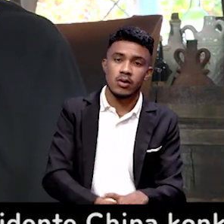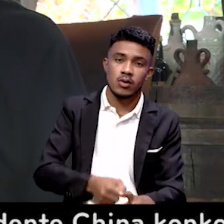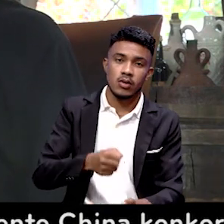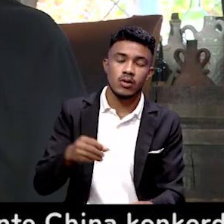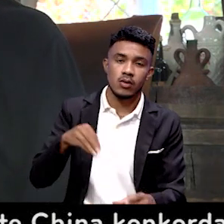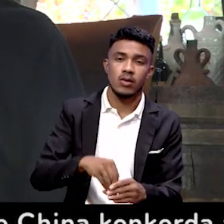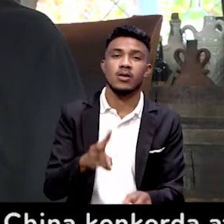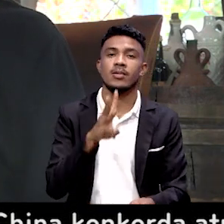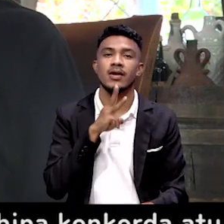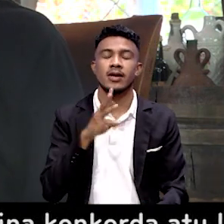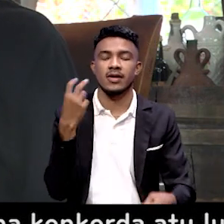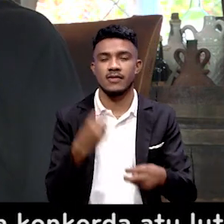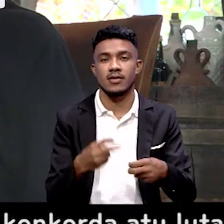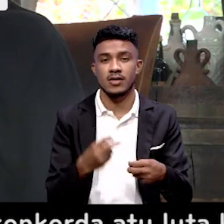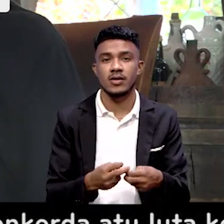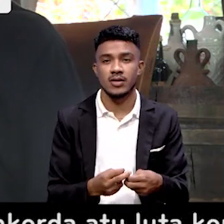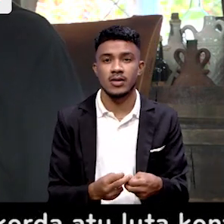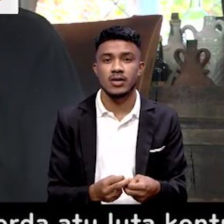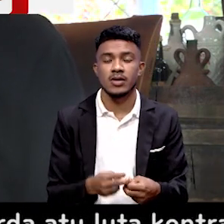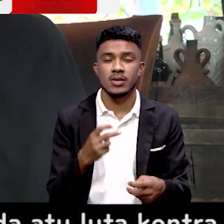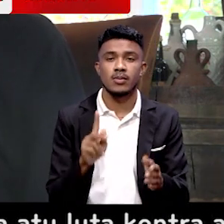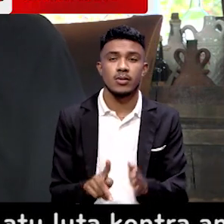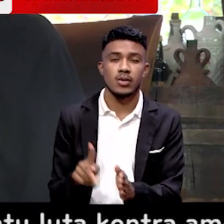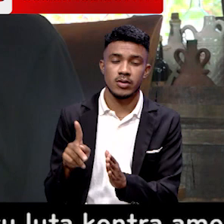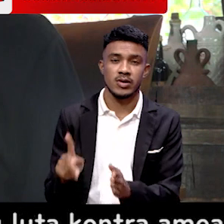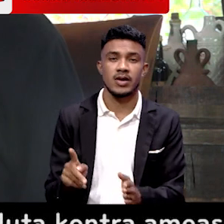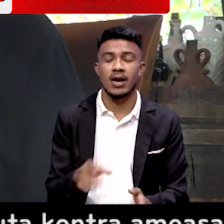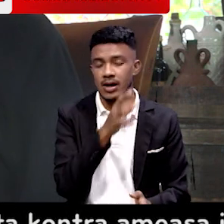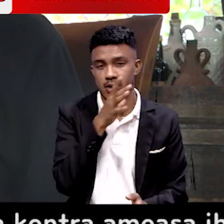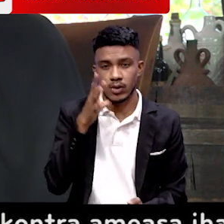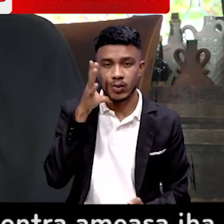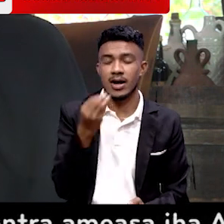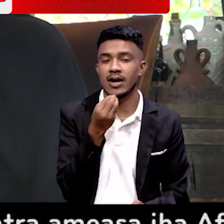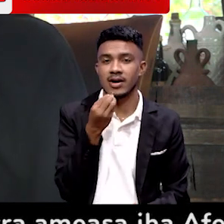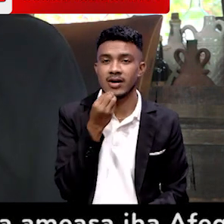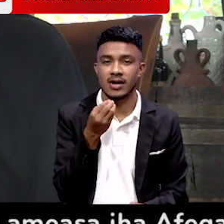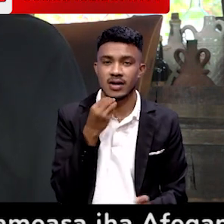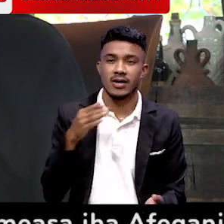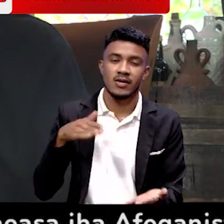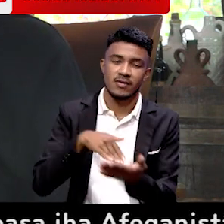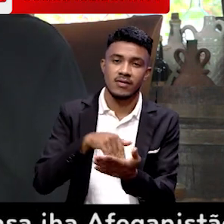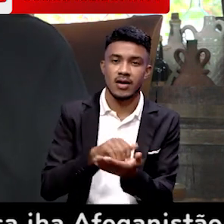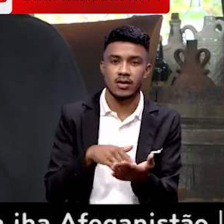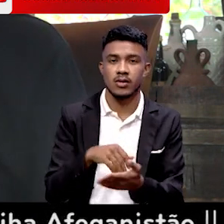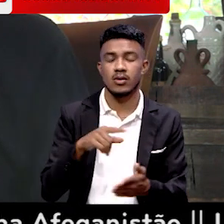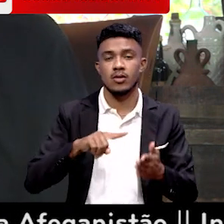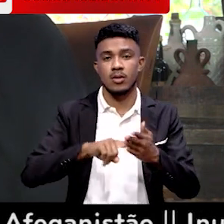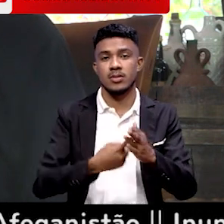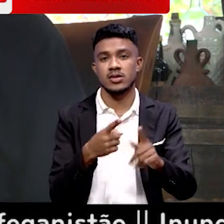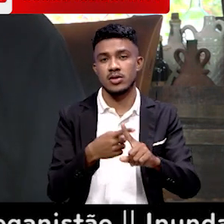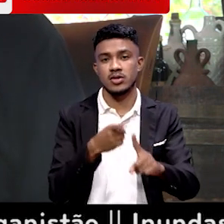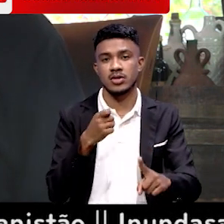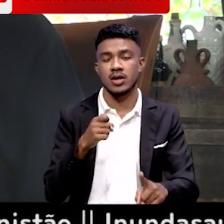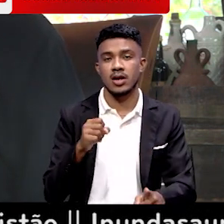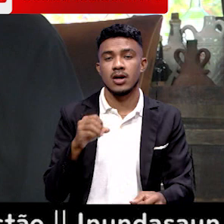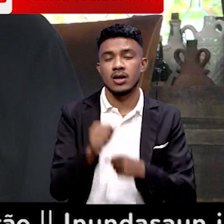falhanço. A produção alimentar, a agricultura falhanço. A Rua 2007,